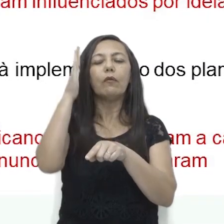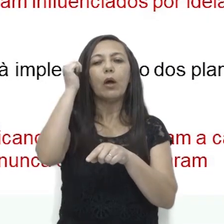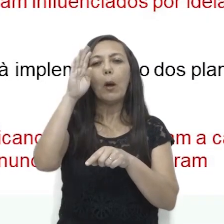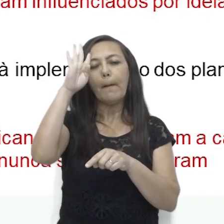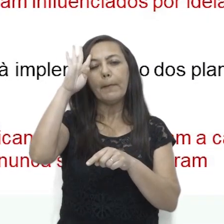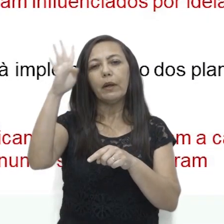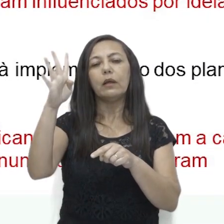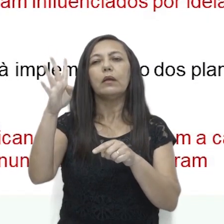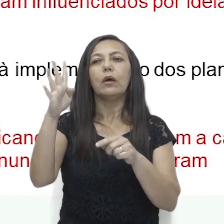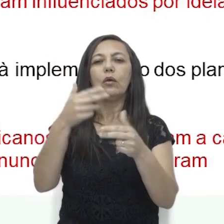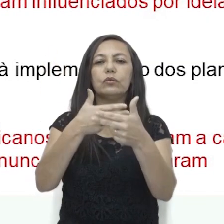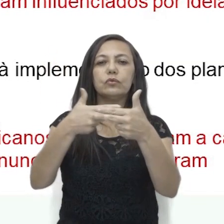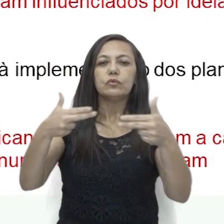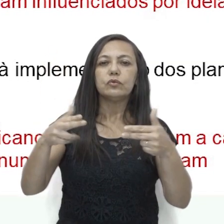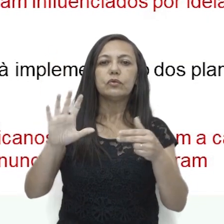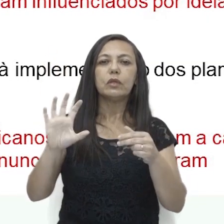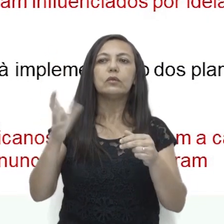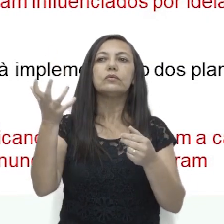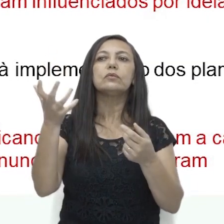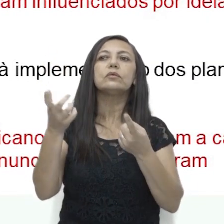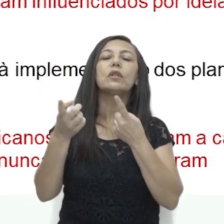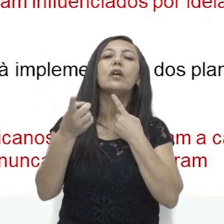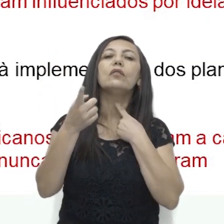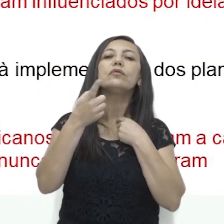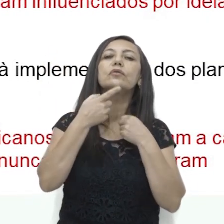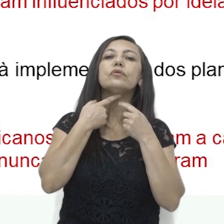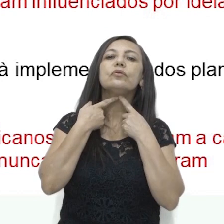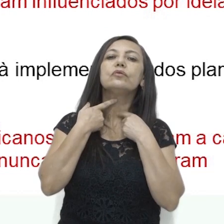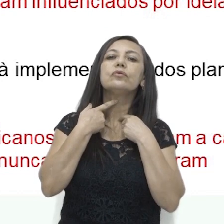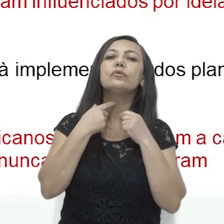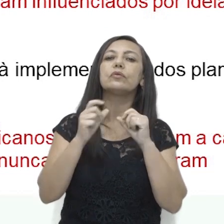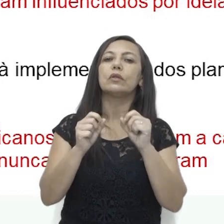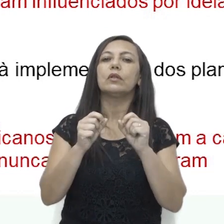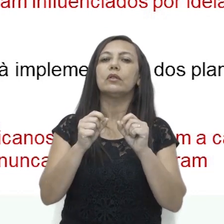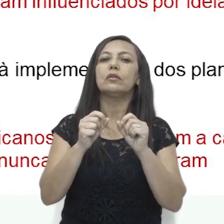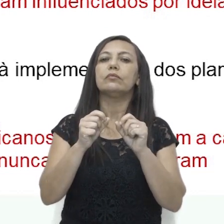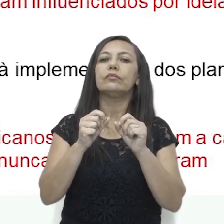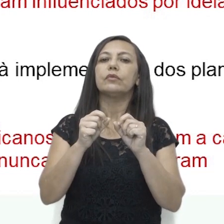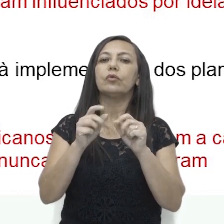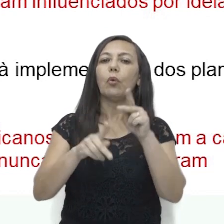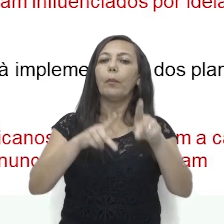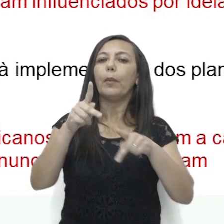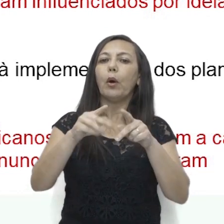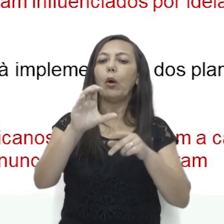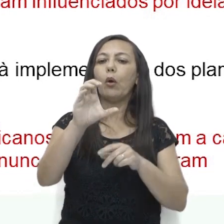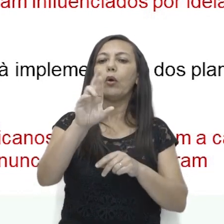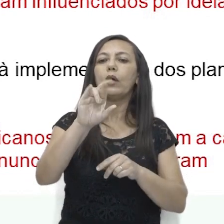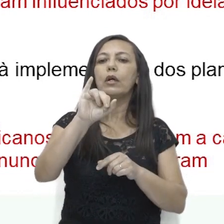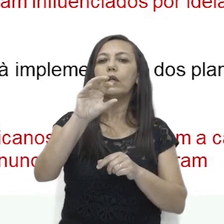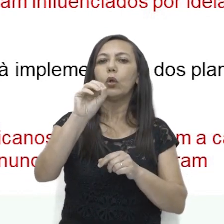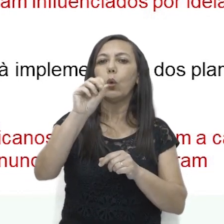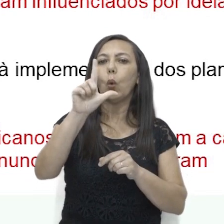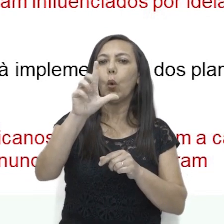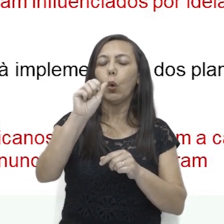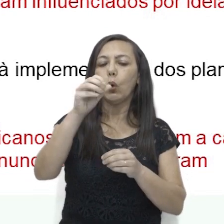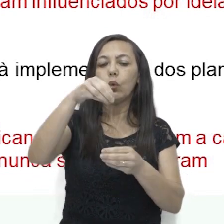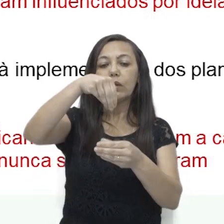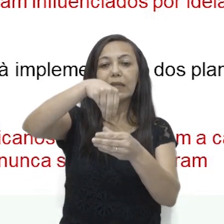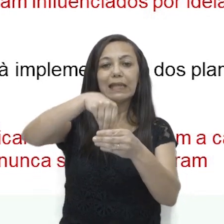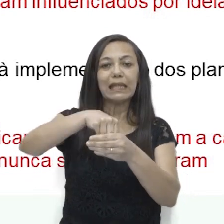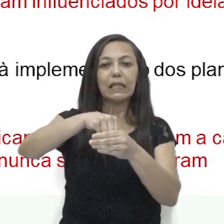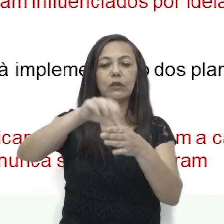principais fatores que motivaram o desejo emancipatório das elites crioulas na América Latina, tá certo? Na